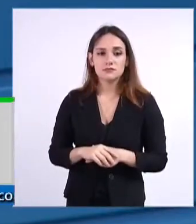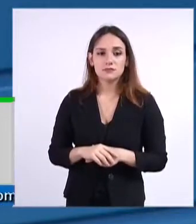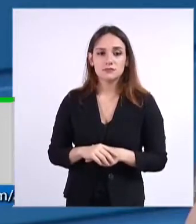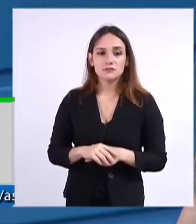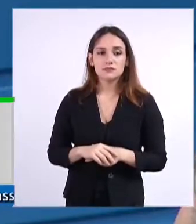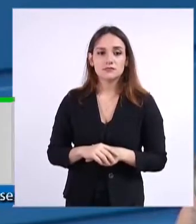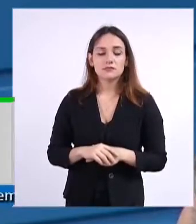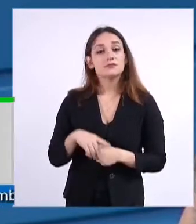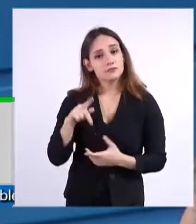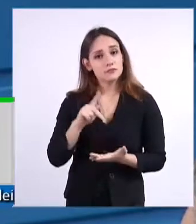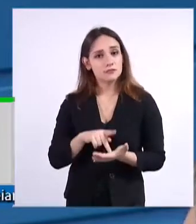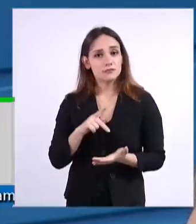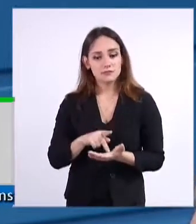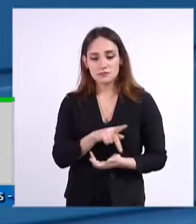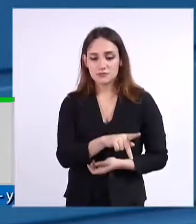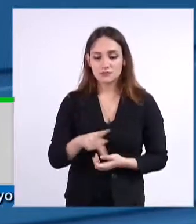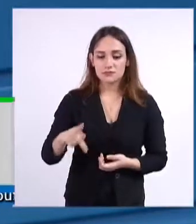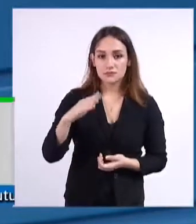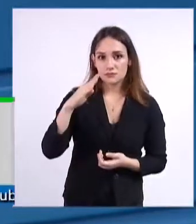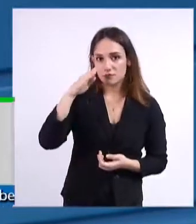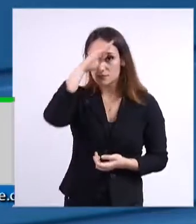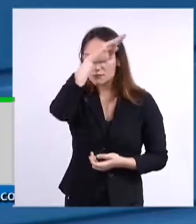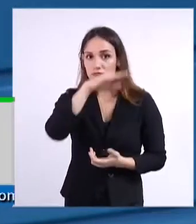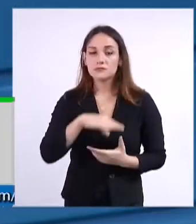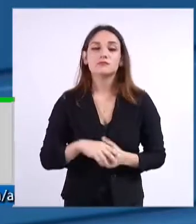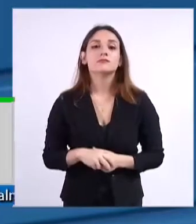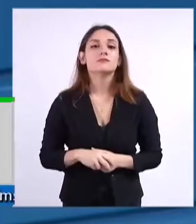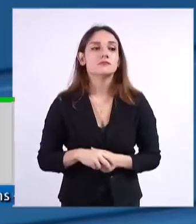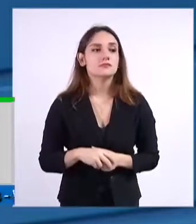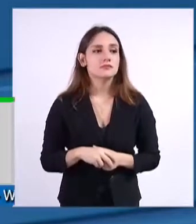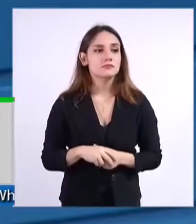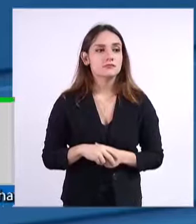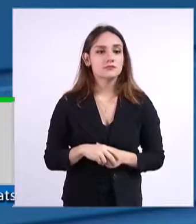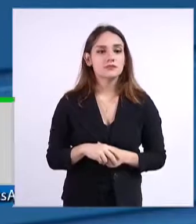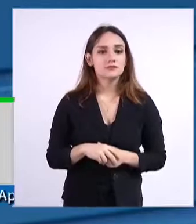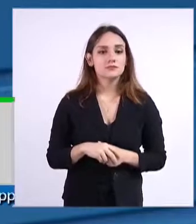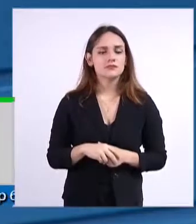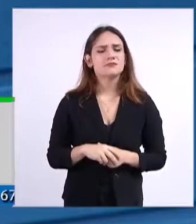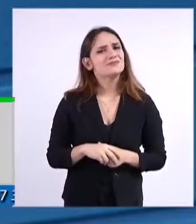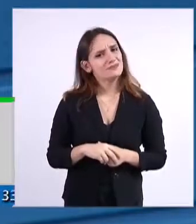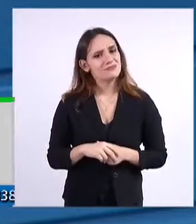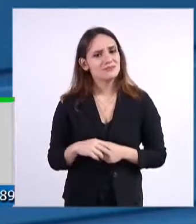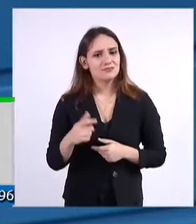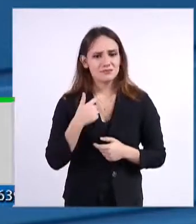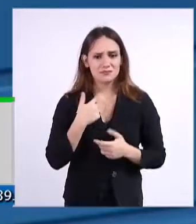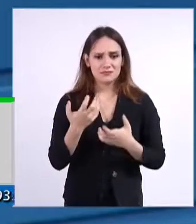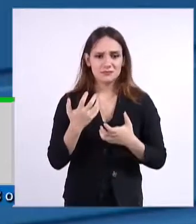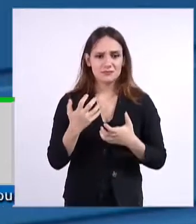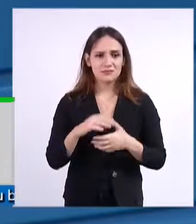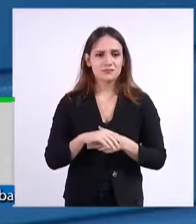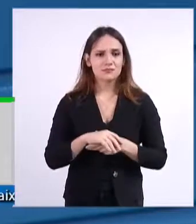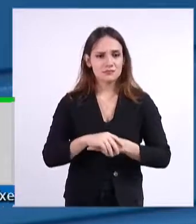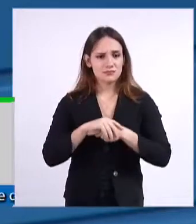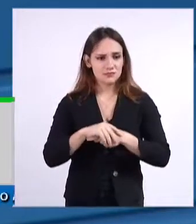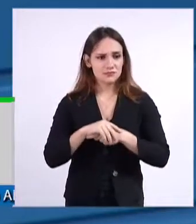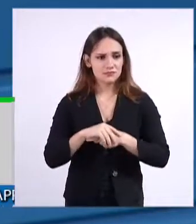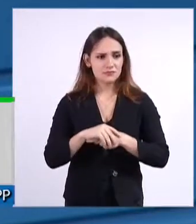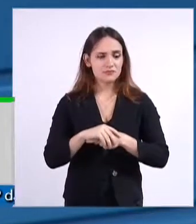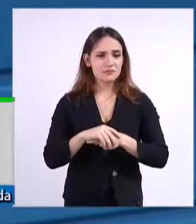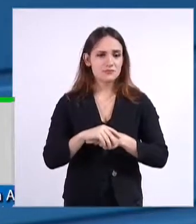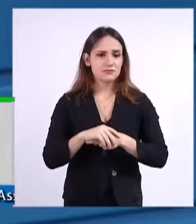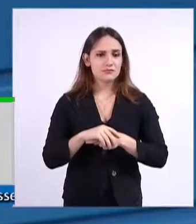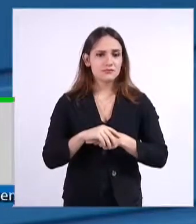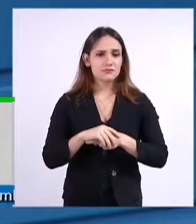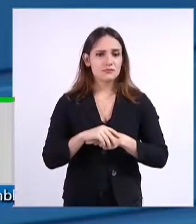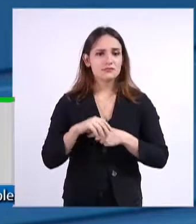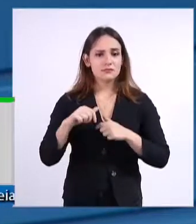nosso presidente Jair Bolsonaro, e eu aproveito para dar aqui os cumprimentos pela Assembleia Legislativa